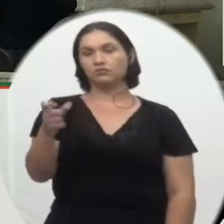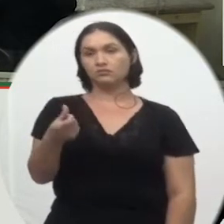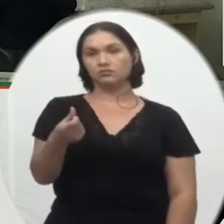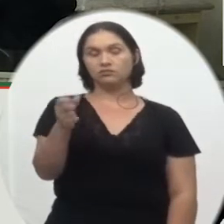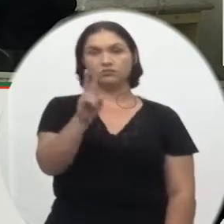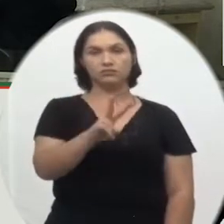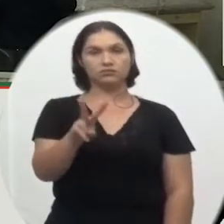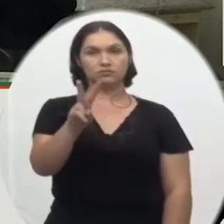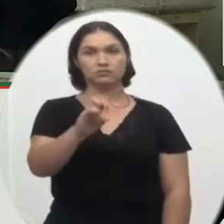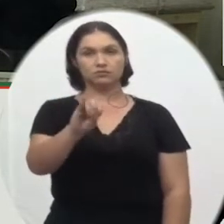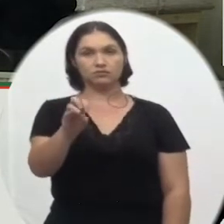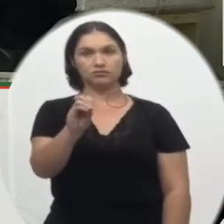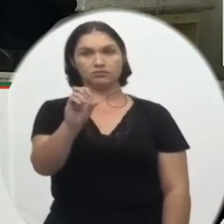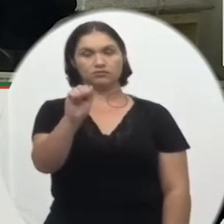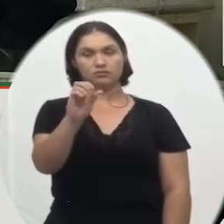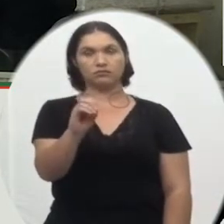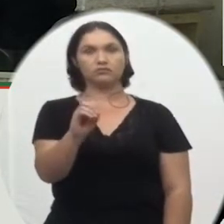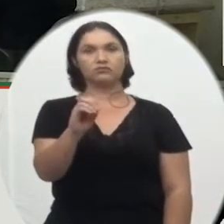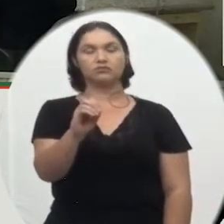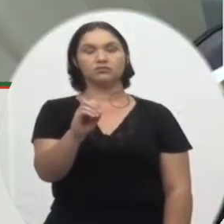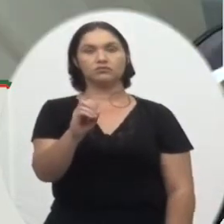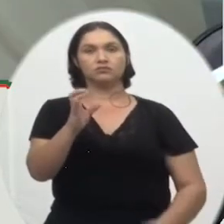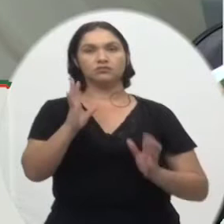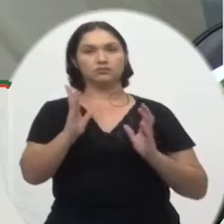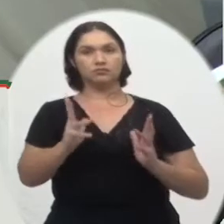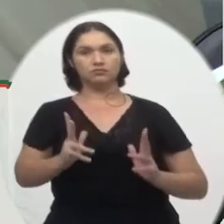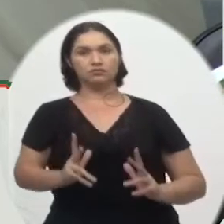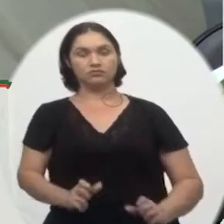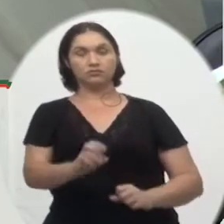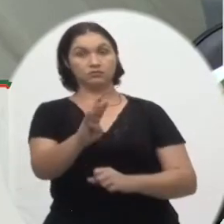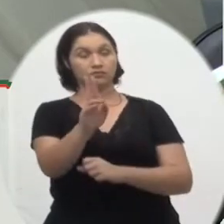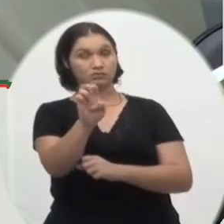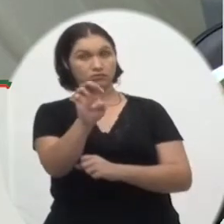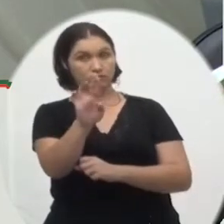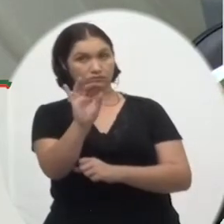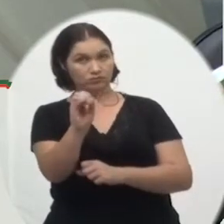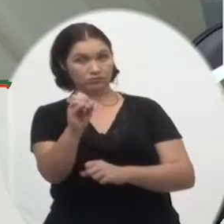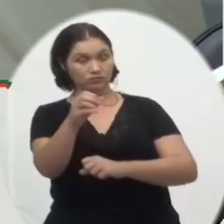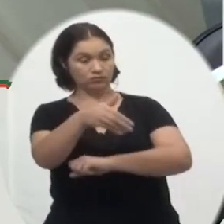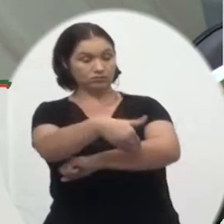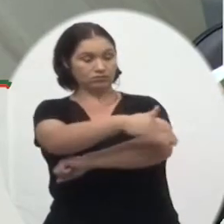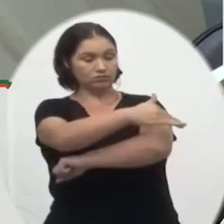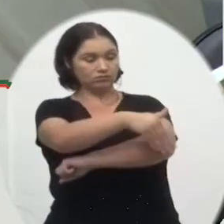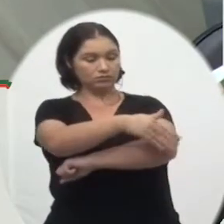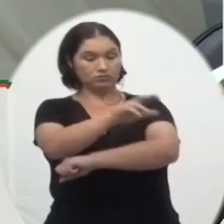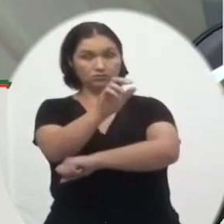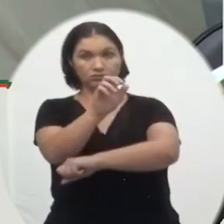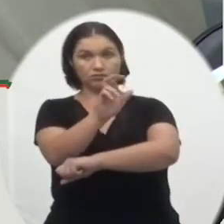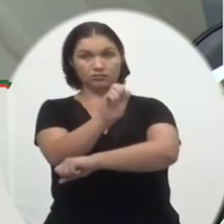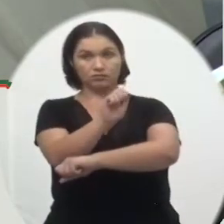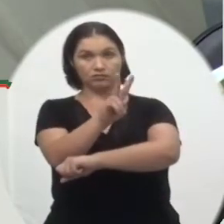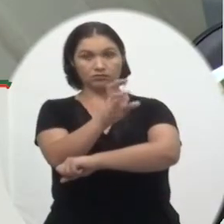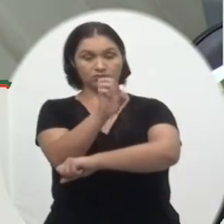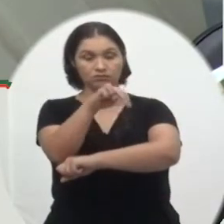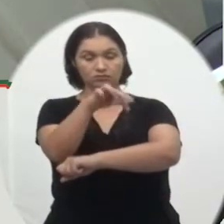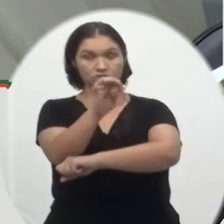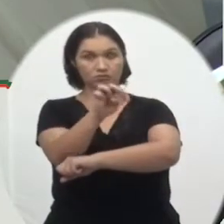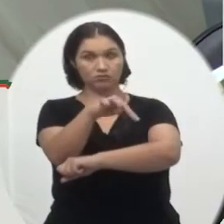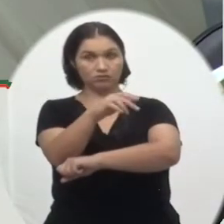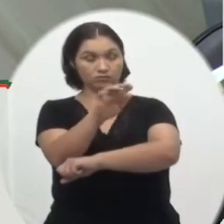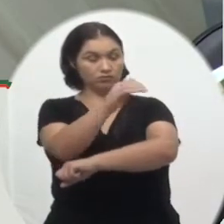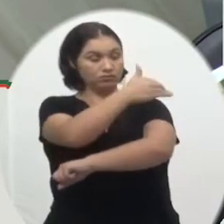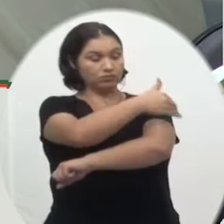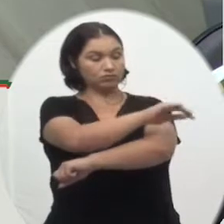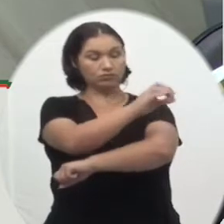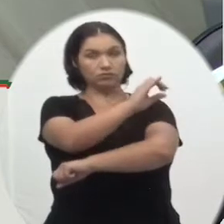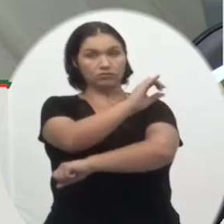556/2019, de autoria do vereador João Batista Belloli, assunto: limpeza das bocas de lobo existentes no cruzamento da Avenida Centenário com a Avenida com a Rua Giacomo